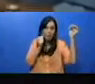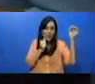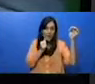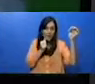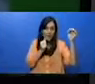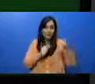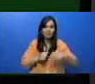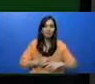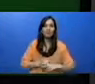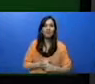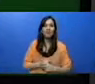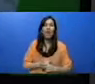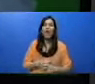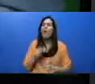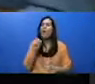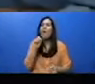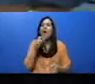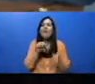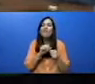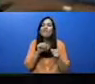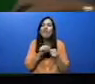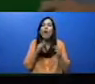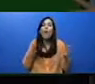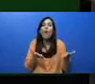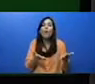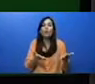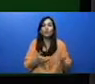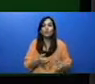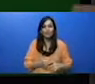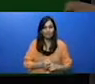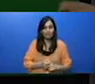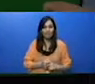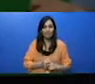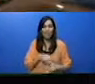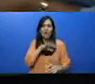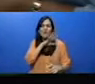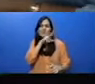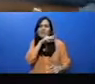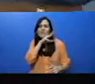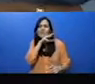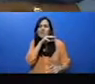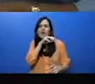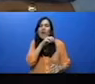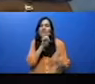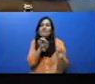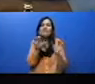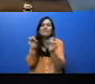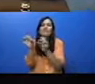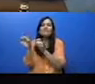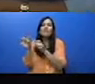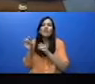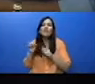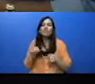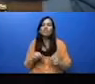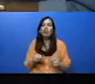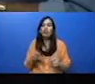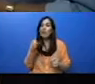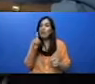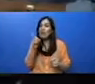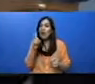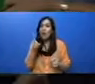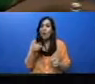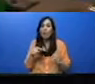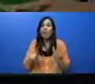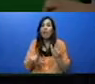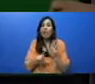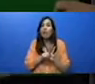né? O que é feito nos dias de hoje com os animais silvestres comercializados ilegalmente?